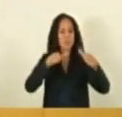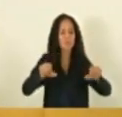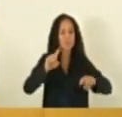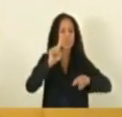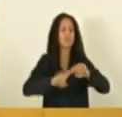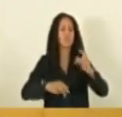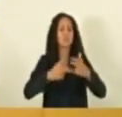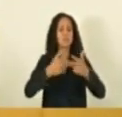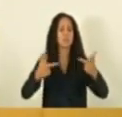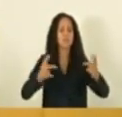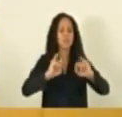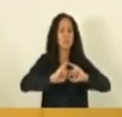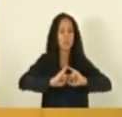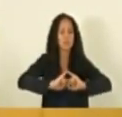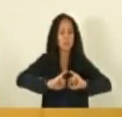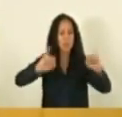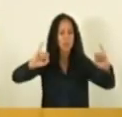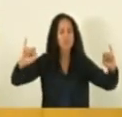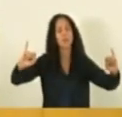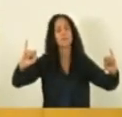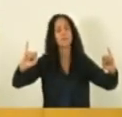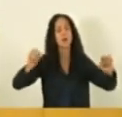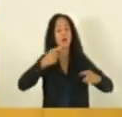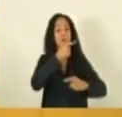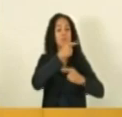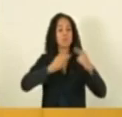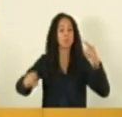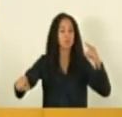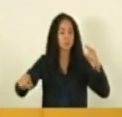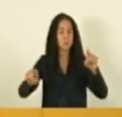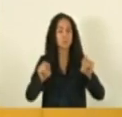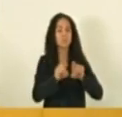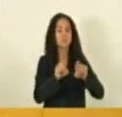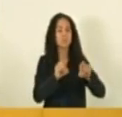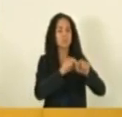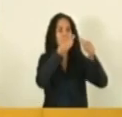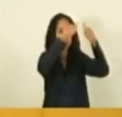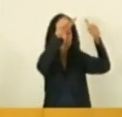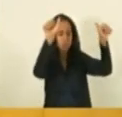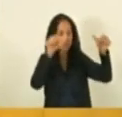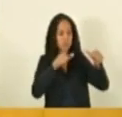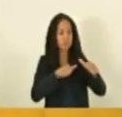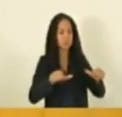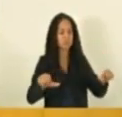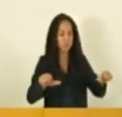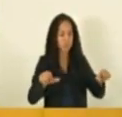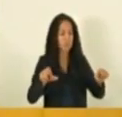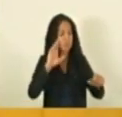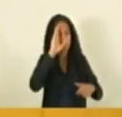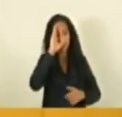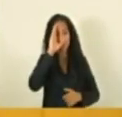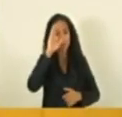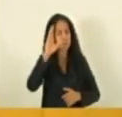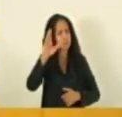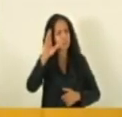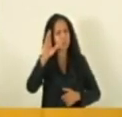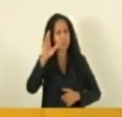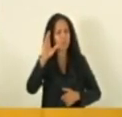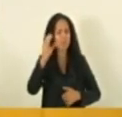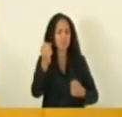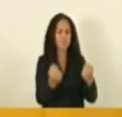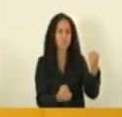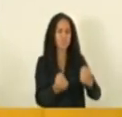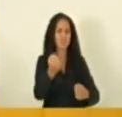materiais publicitários mediante a fixação, principalmente nos para-brisas dos